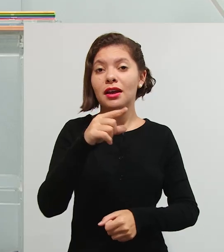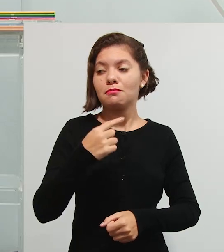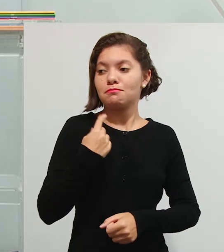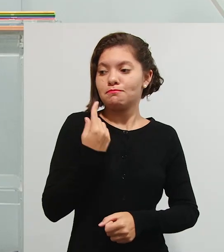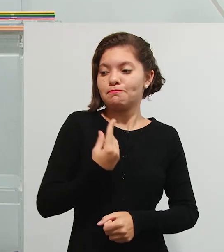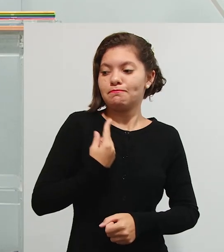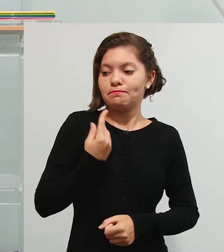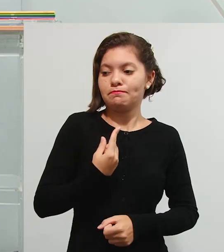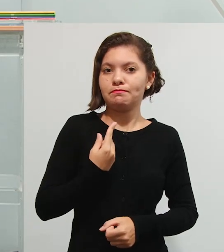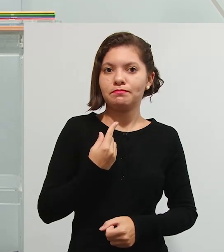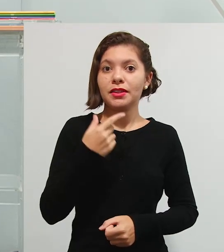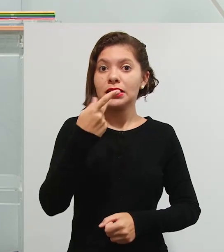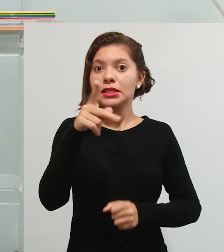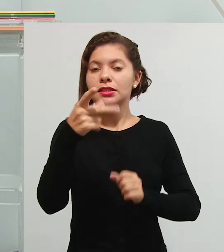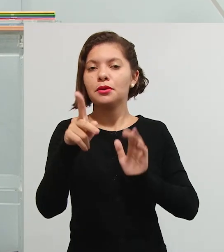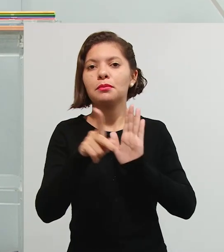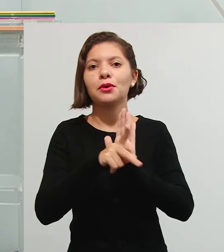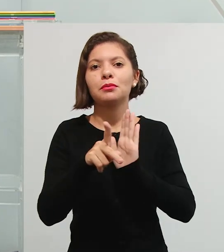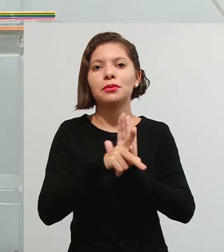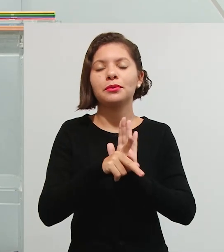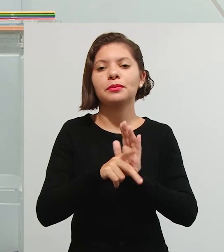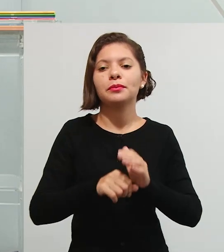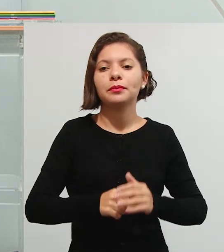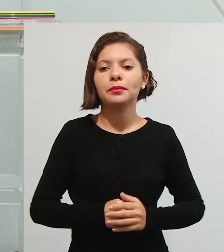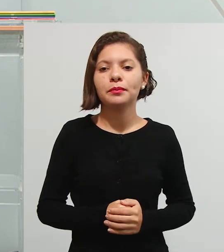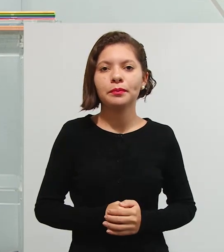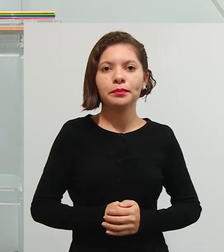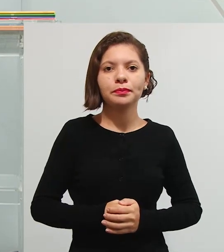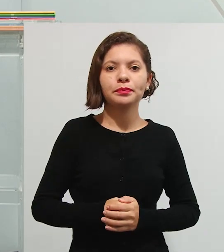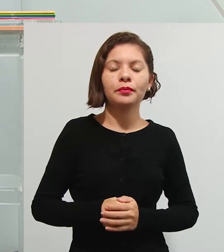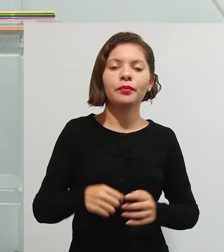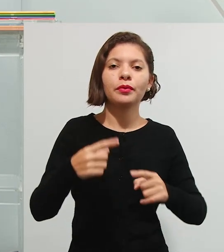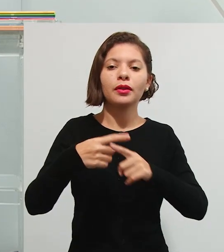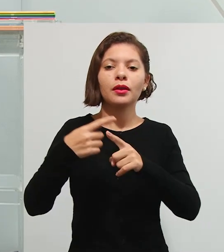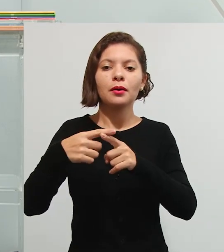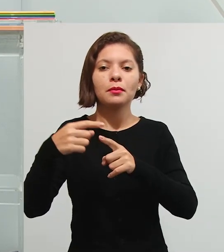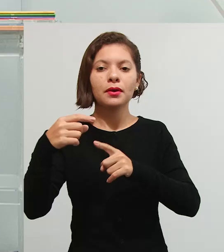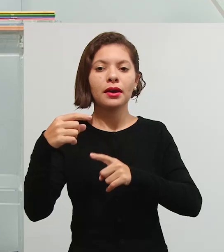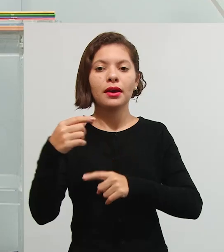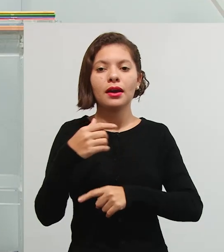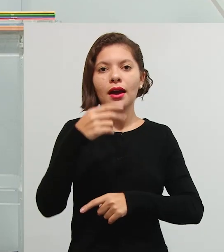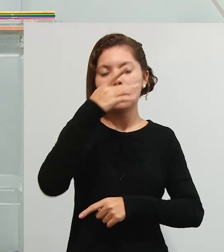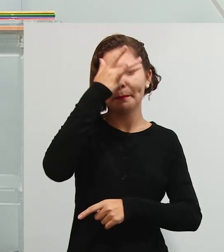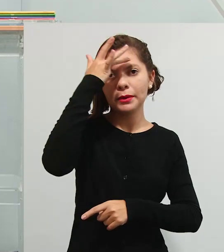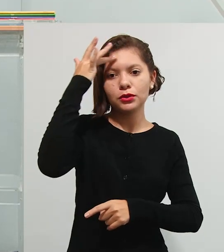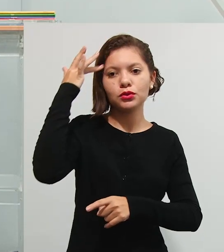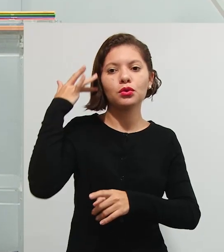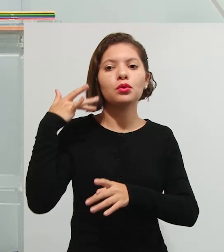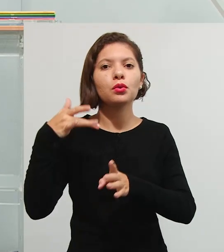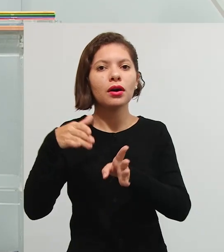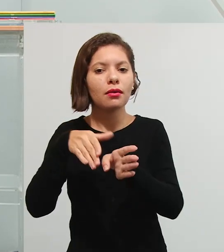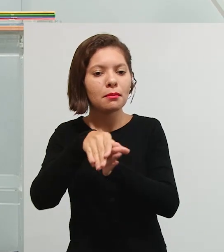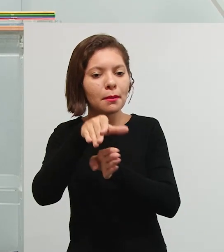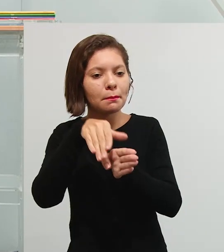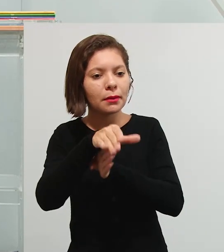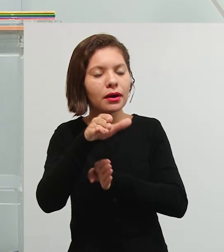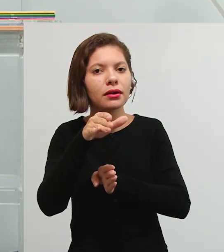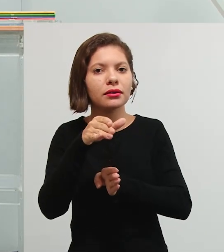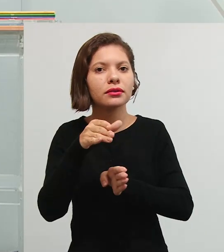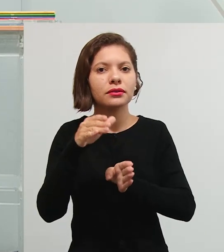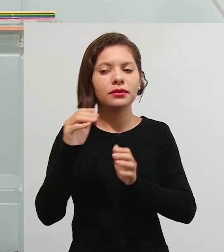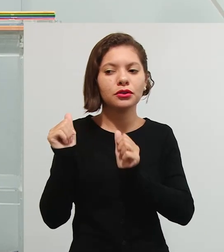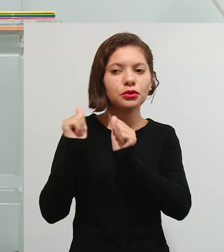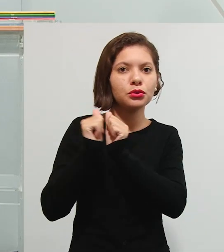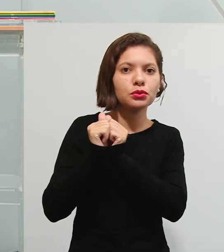mais personalizado, porque você vai ter um atendimento direto do seu orientador. As 3 trilhas, tanto